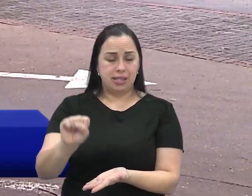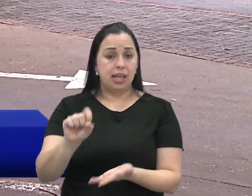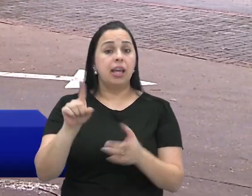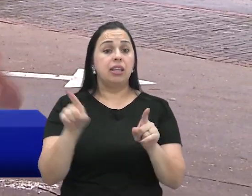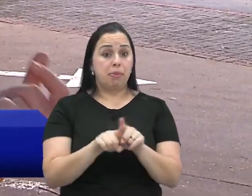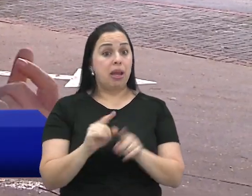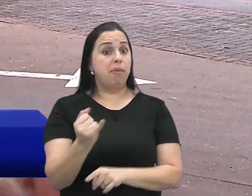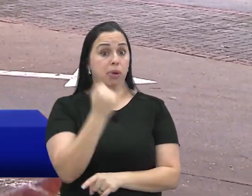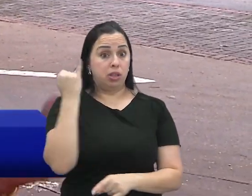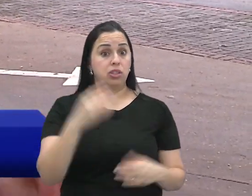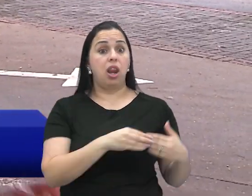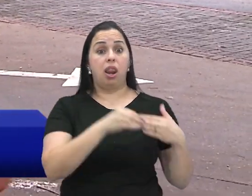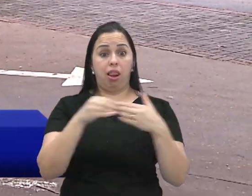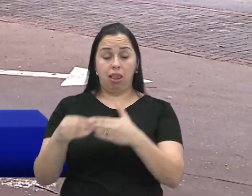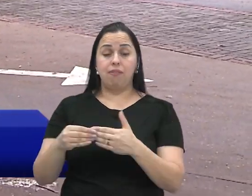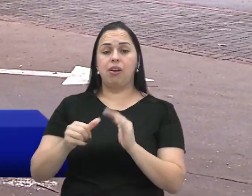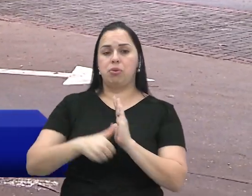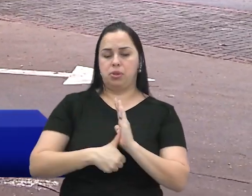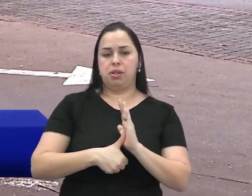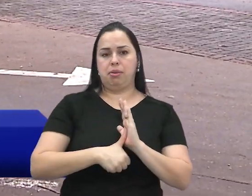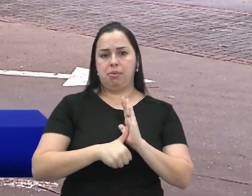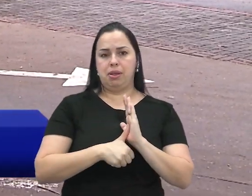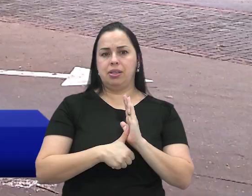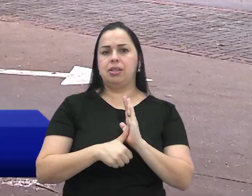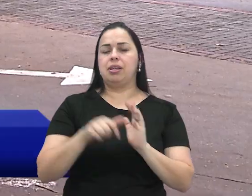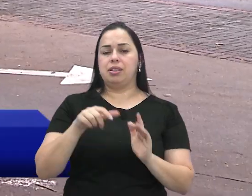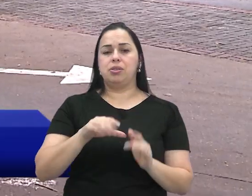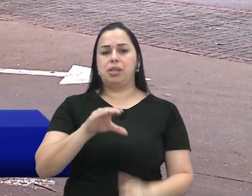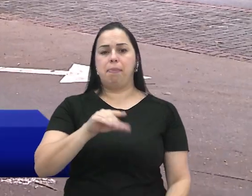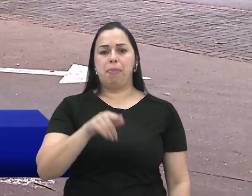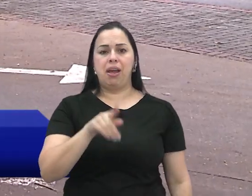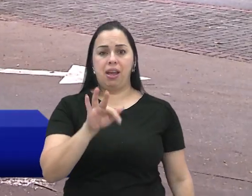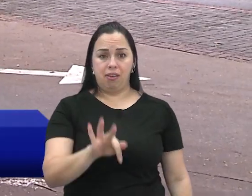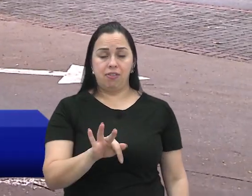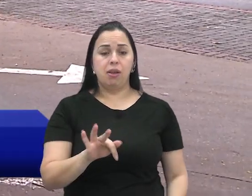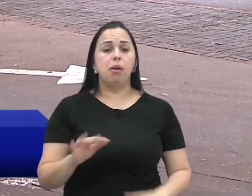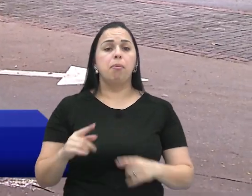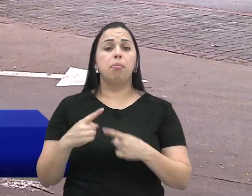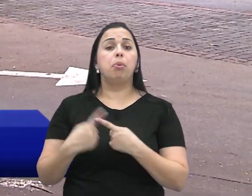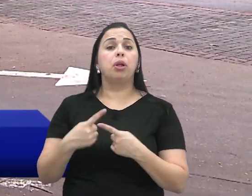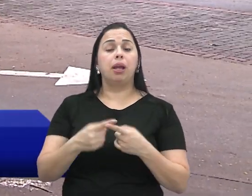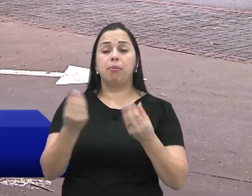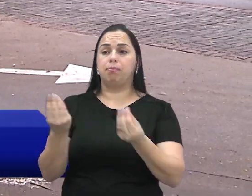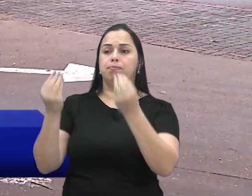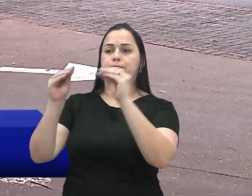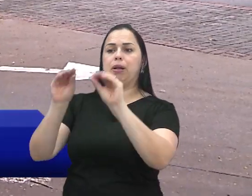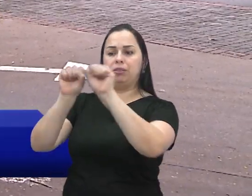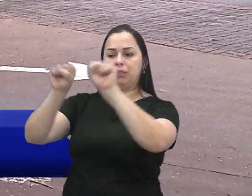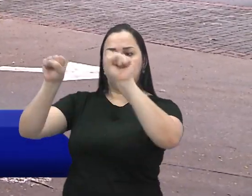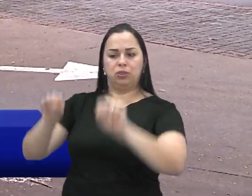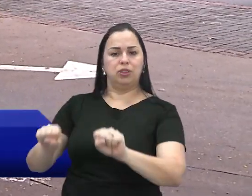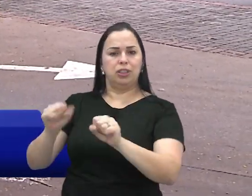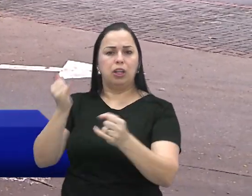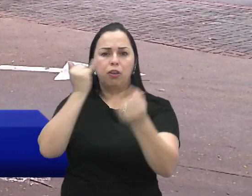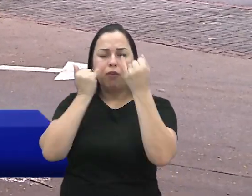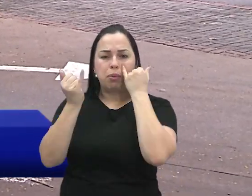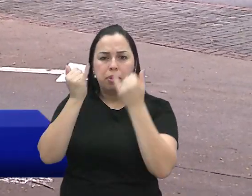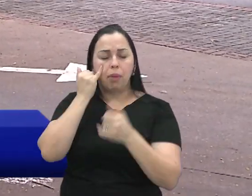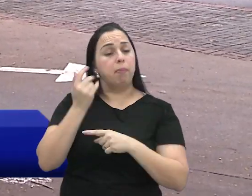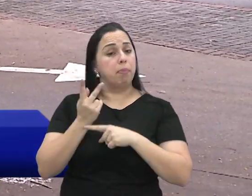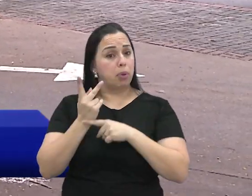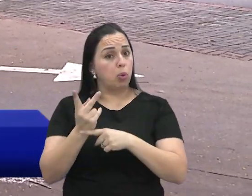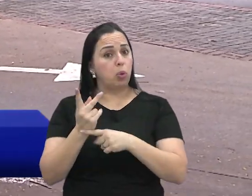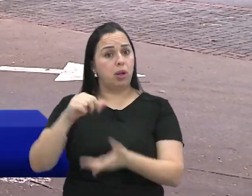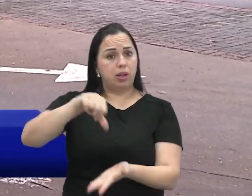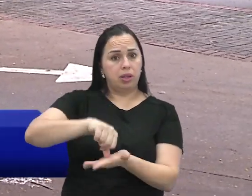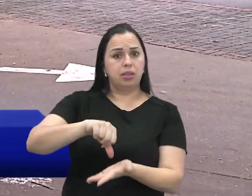as vacinas, a gente tem uma rede nacional de dados de saúde. Todos os registros, a gente tem que ter o CPF dessas pessoas para subir nessa base de idade.